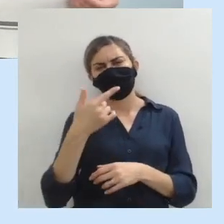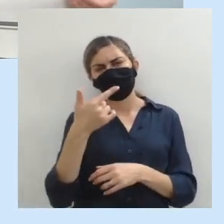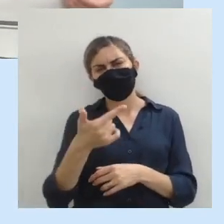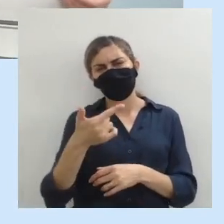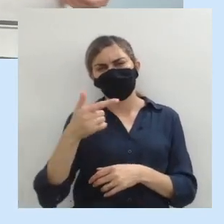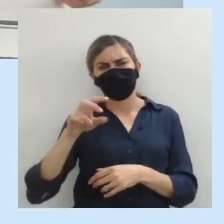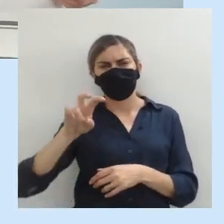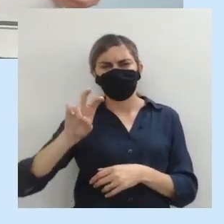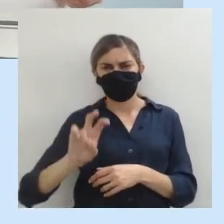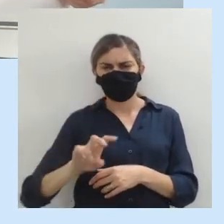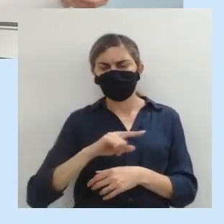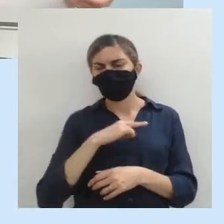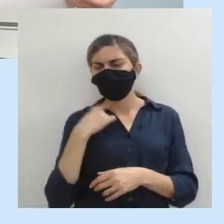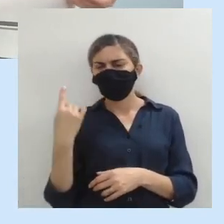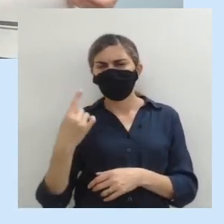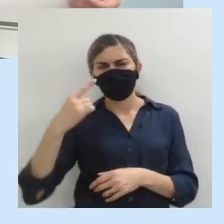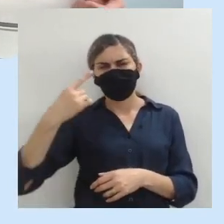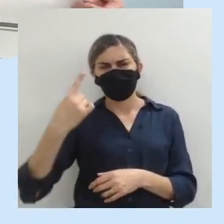1225 e morreu em